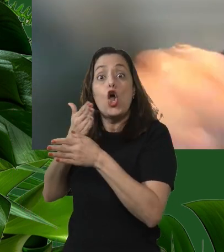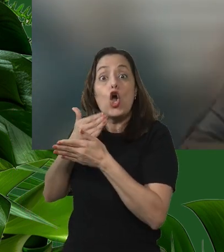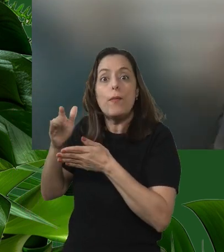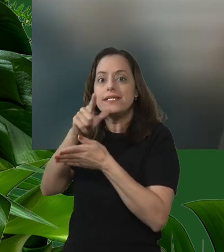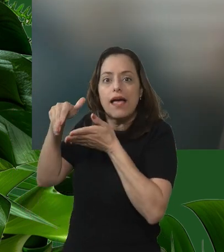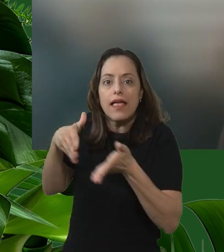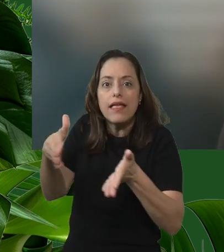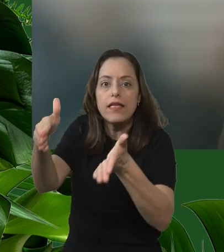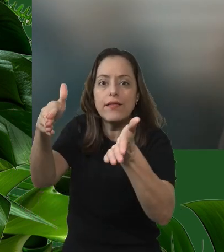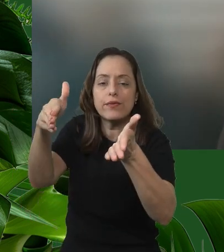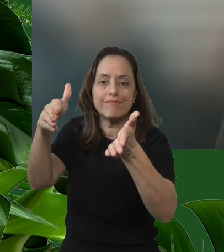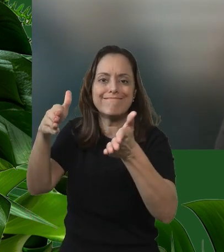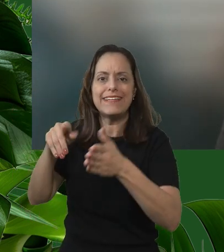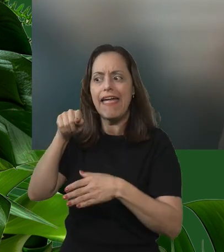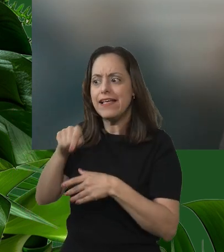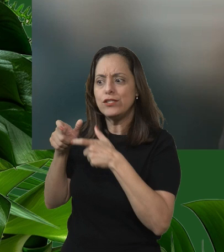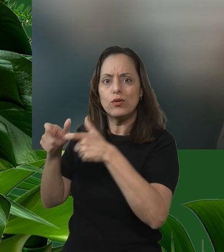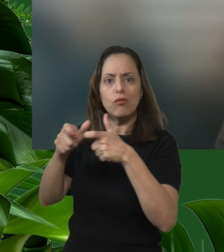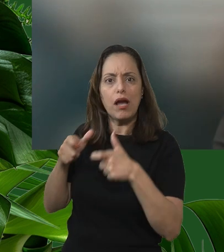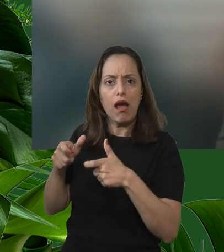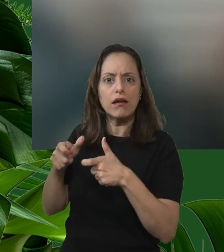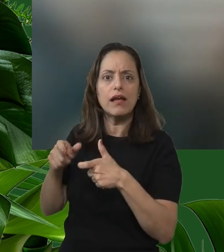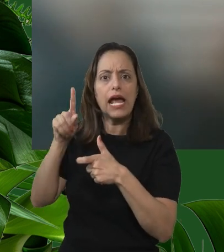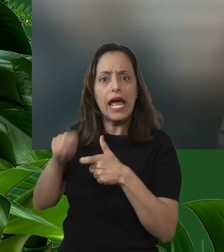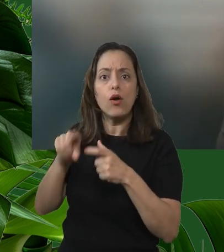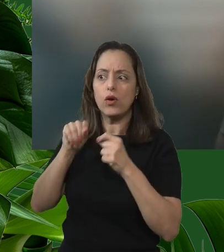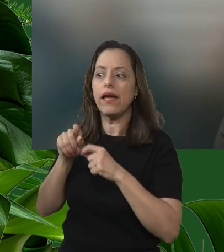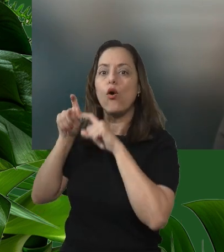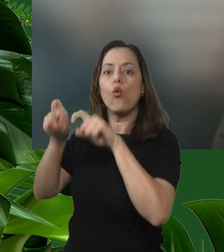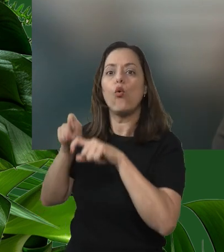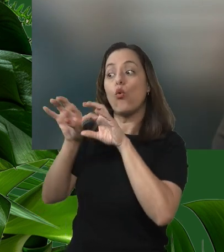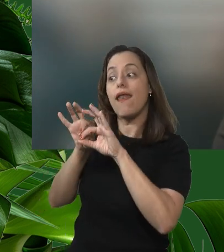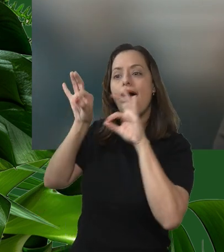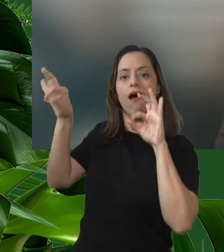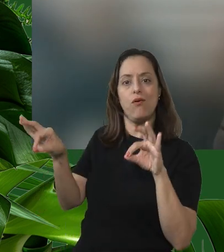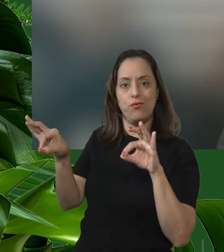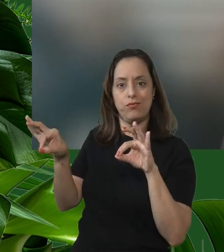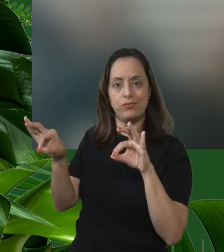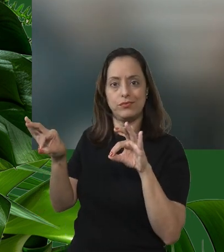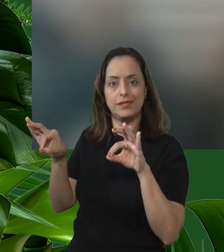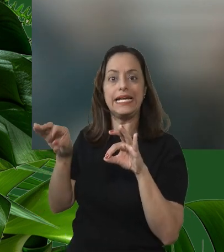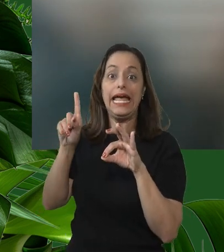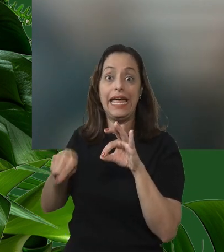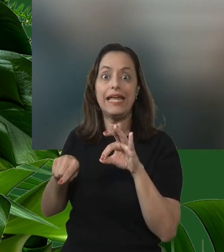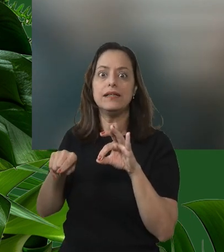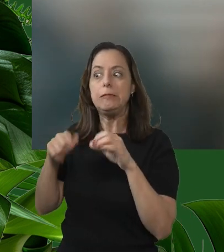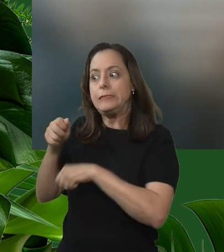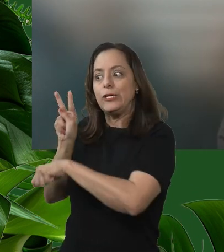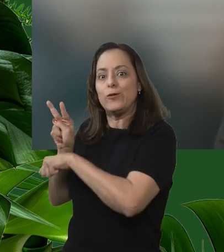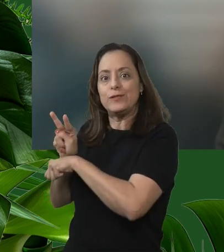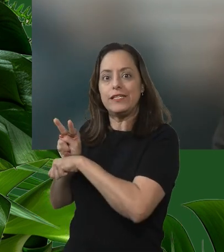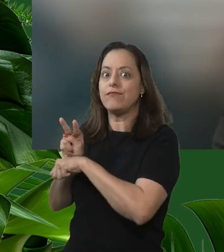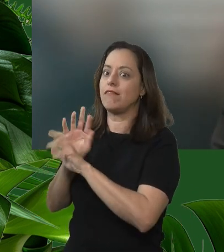de água das grandes regiões metropolitanas, vão estar em áreas rurais e idealmente deveriam estar conservados, né?